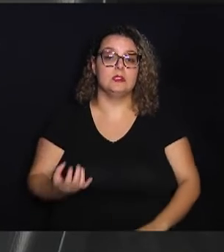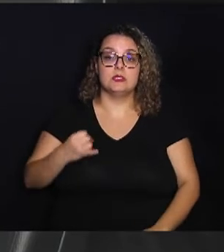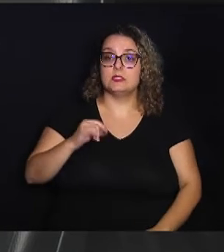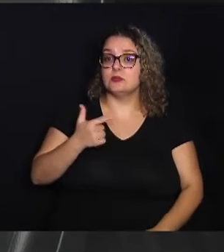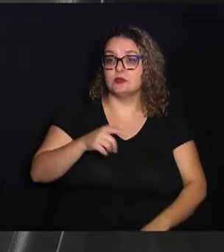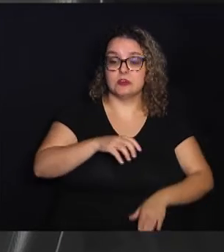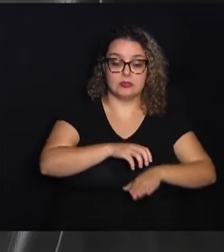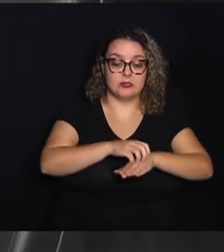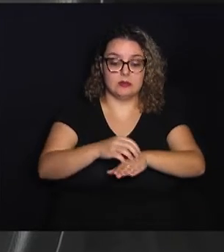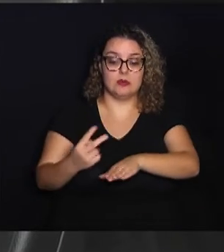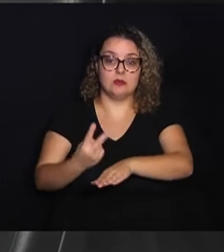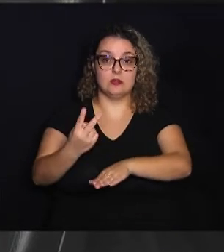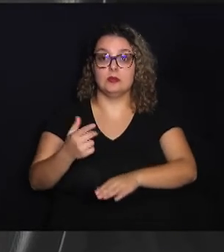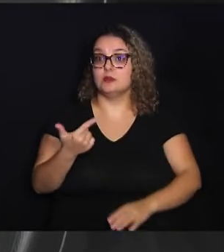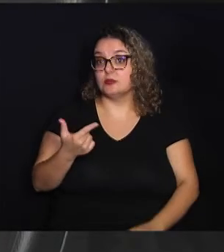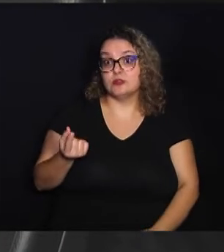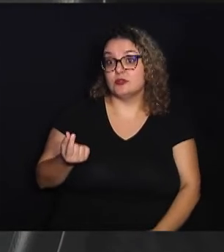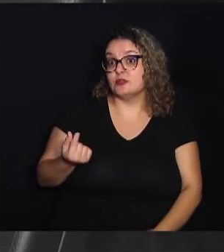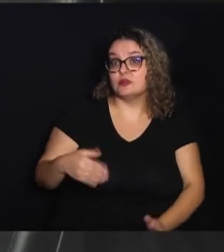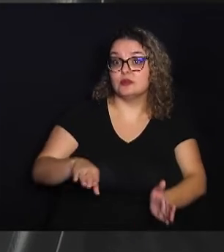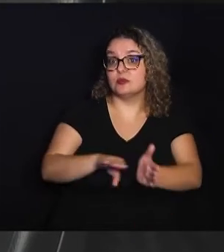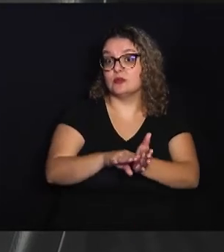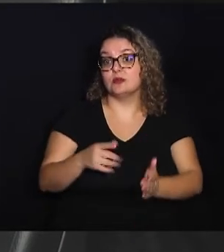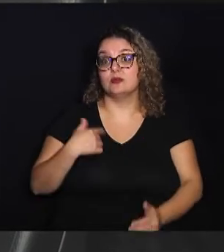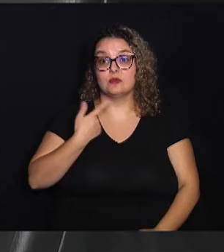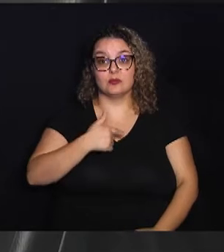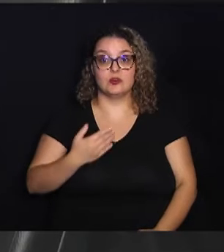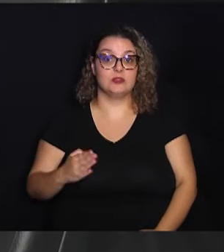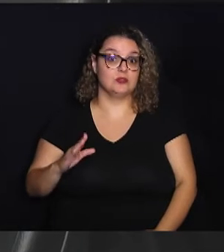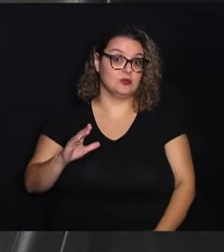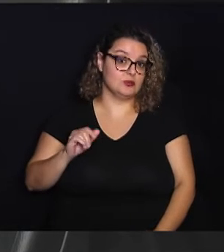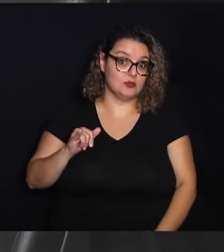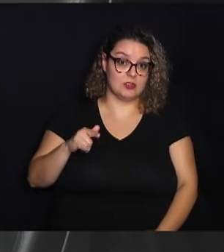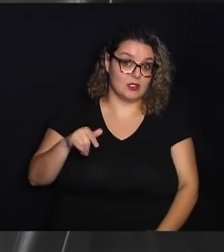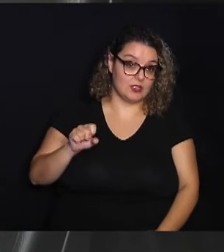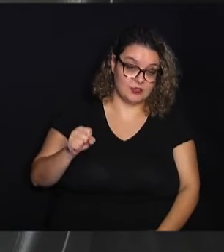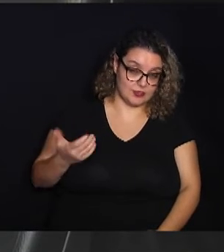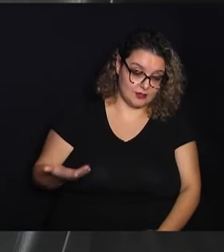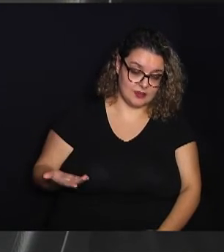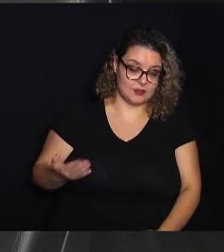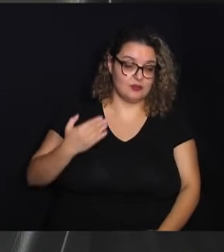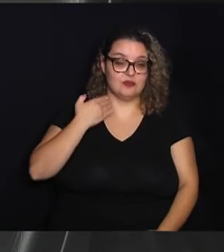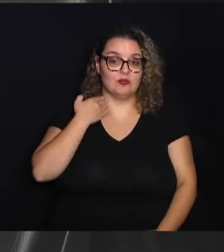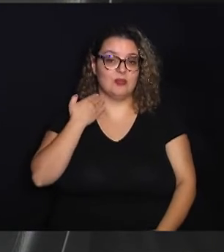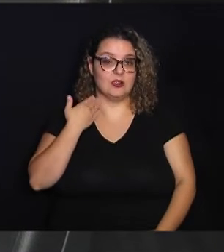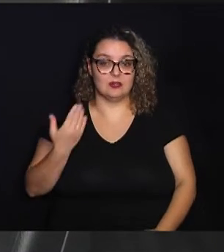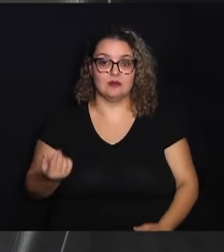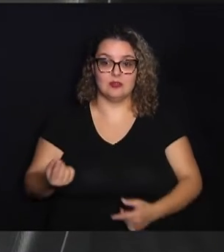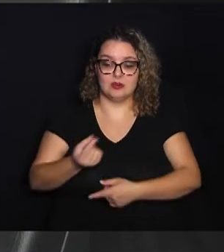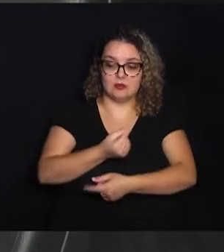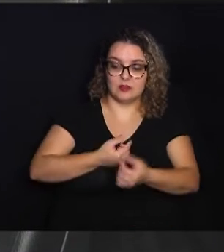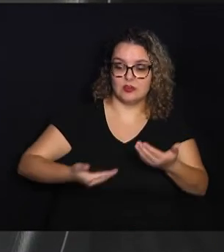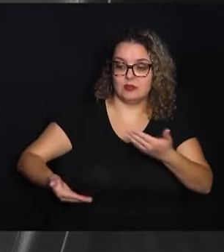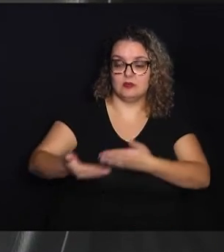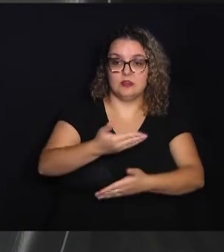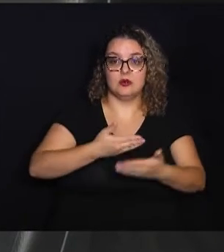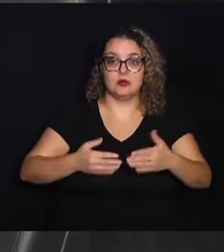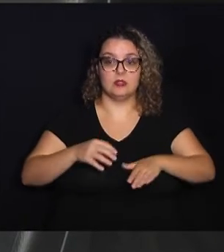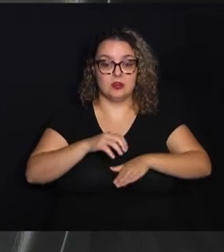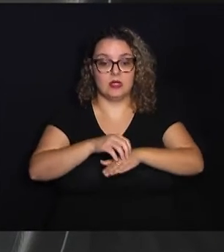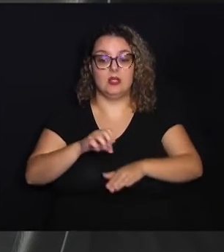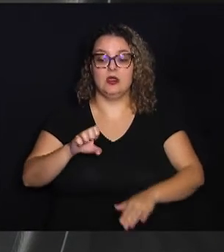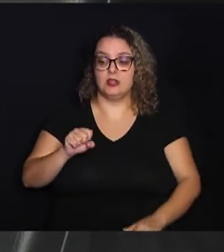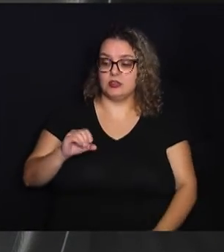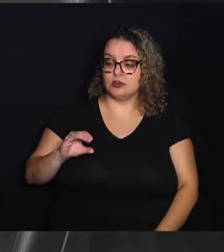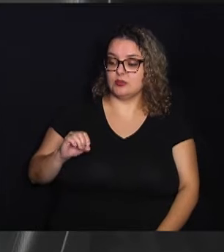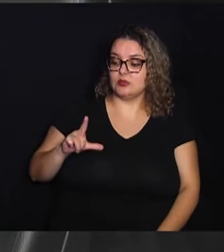transporte de valores, não chegaria o dinheiro, né, para os nossos caixas, não chegaria, né, a circulação de dinheiros que nós temos, a escolta armada que o